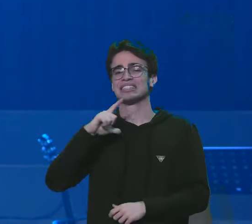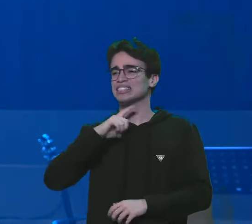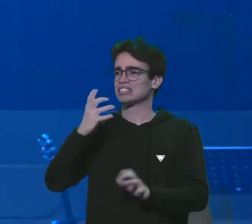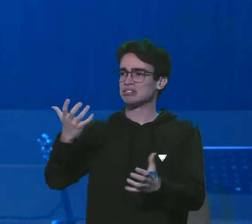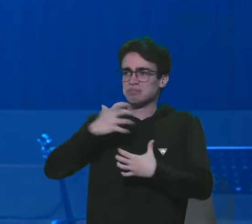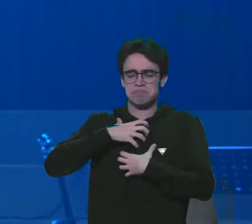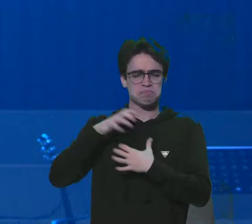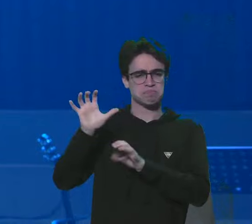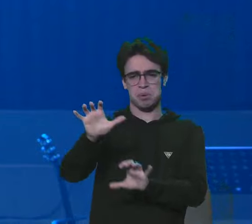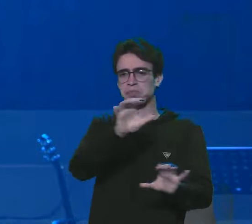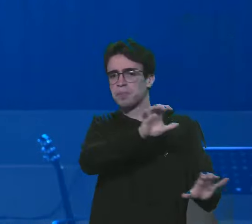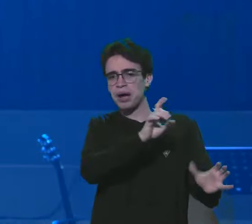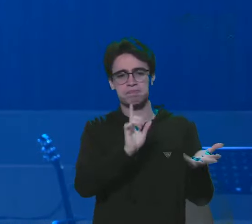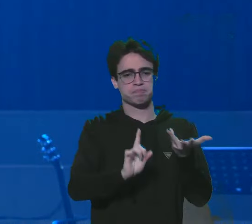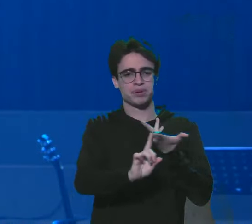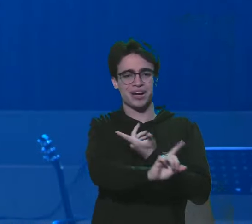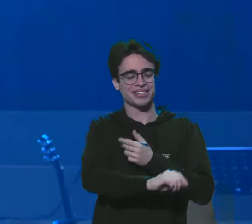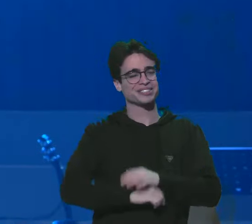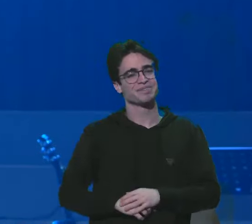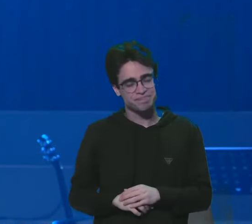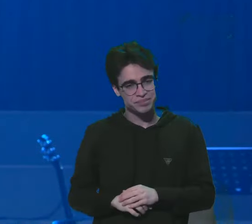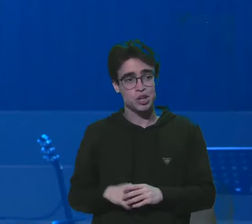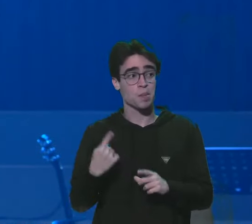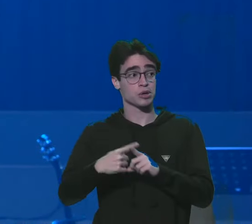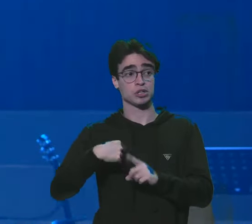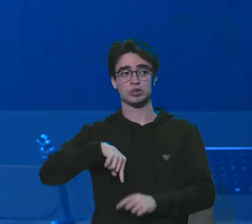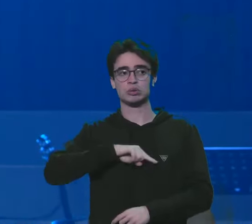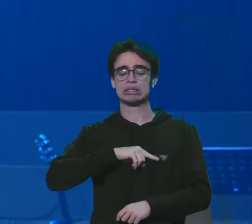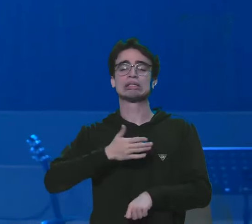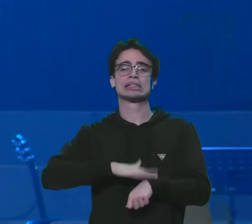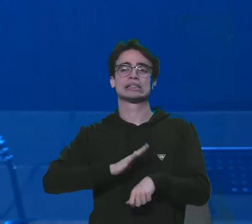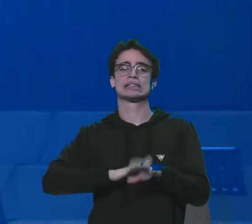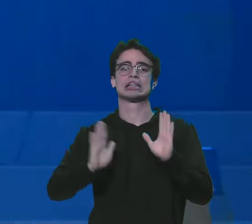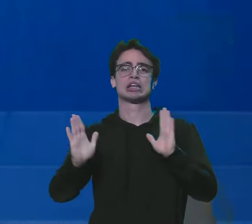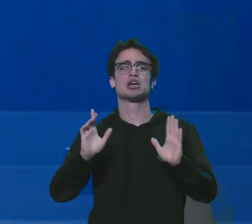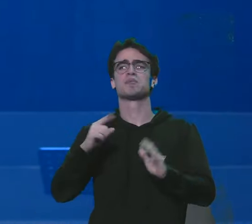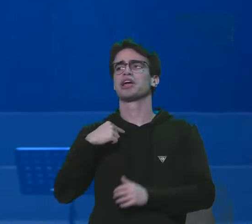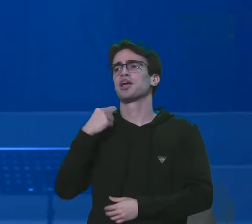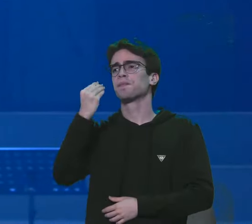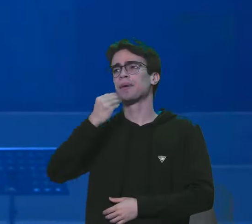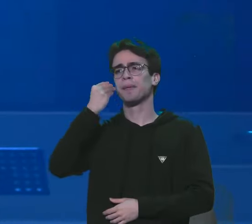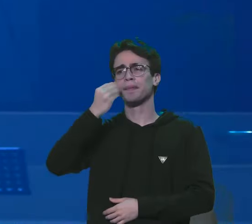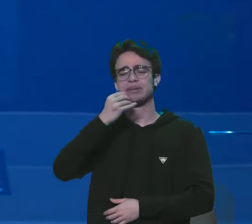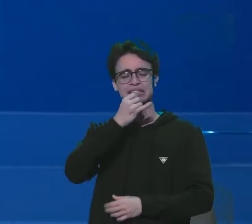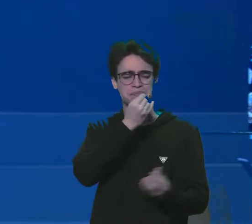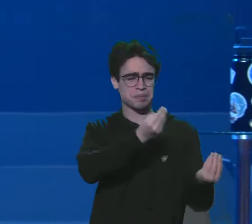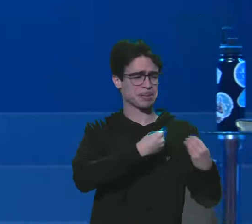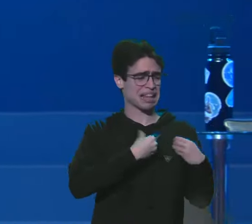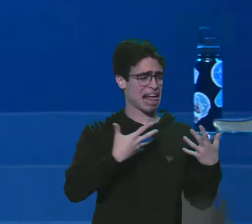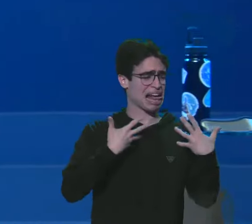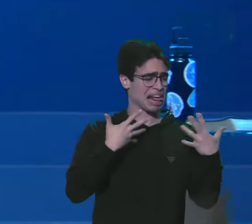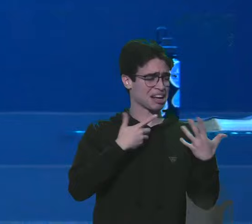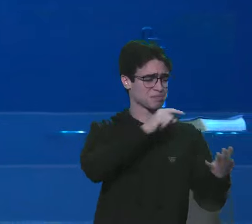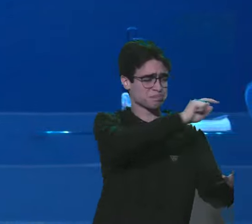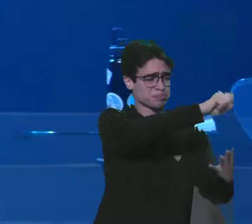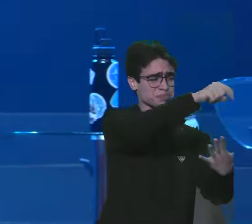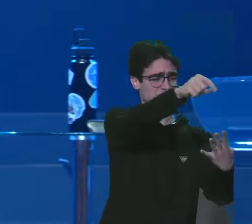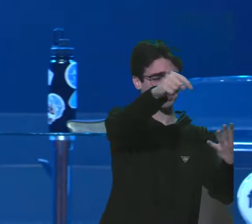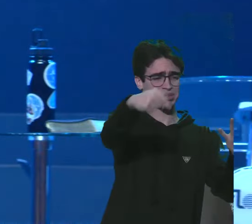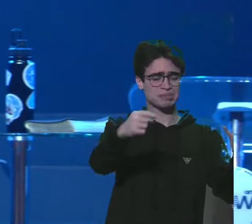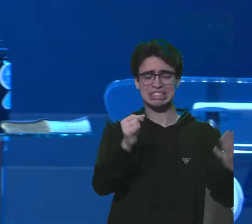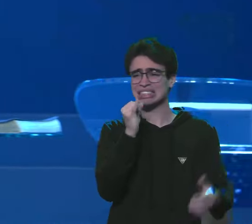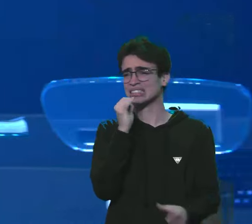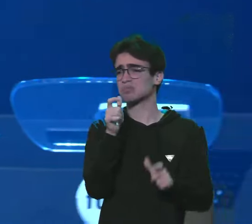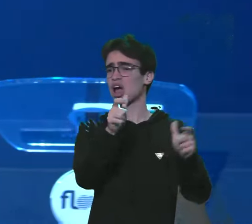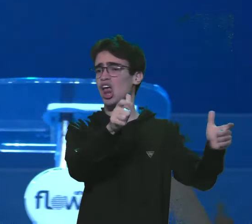vida. A gente vive um tempo em que a gente busca alegria em tantos lugares, a gente busca satisfação